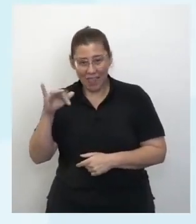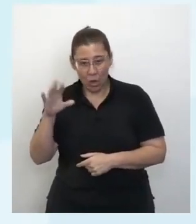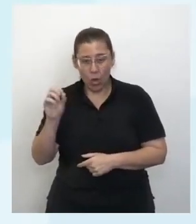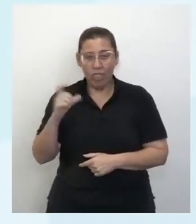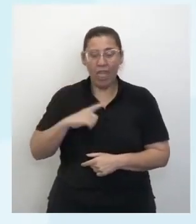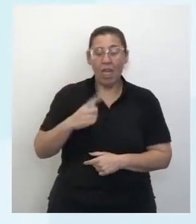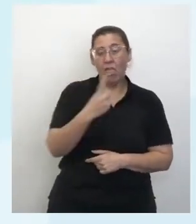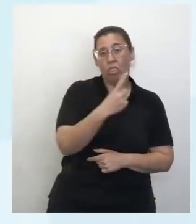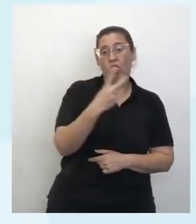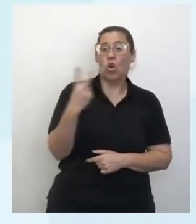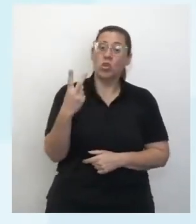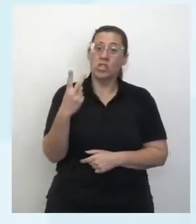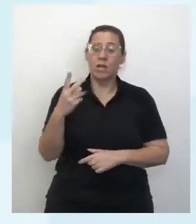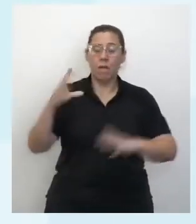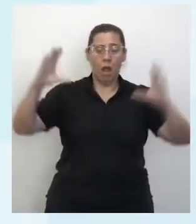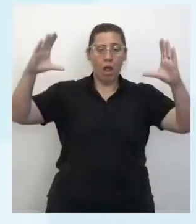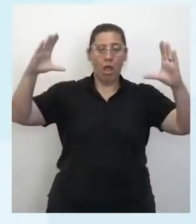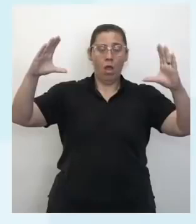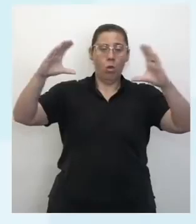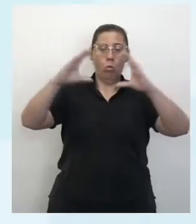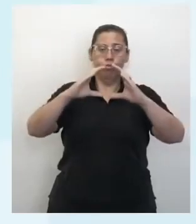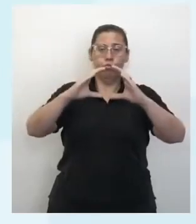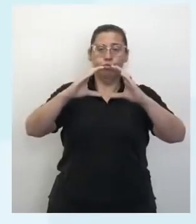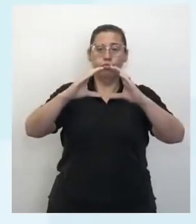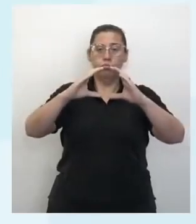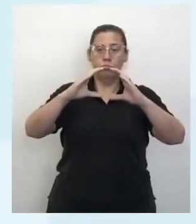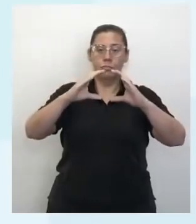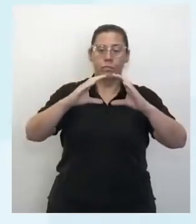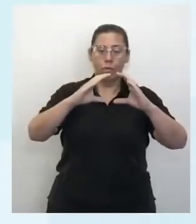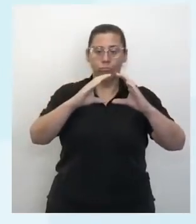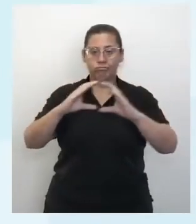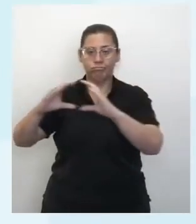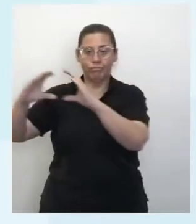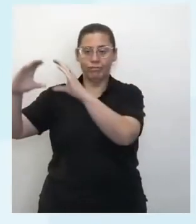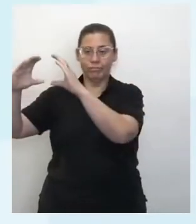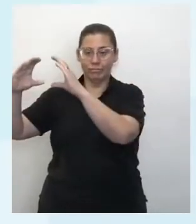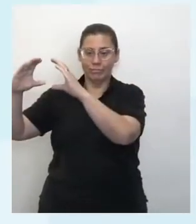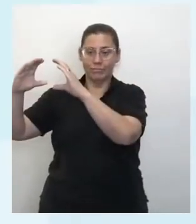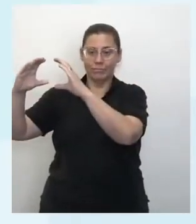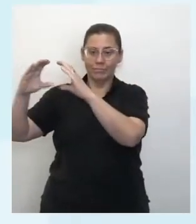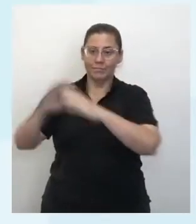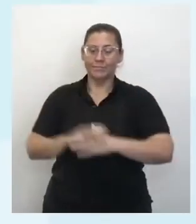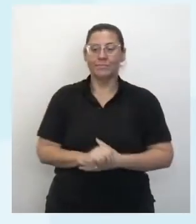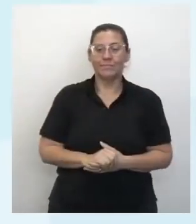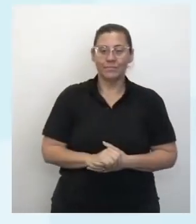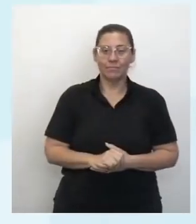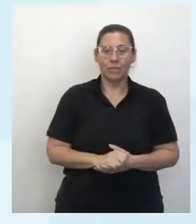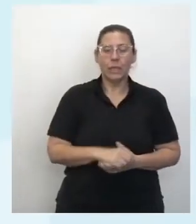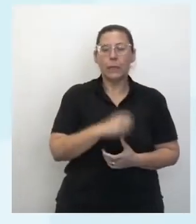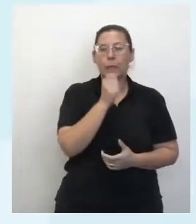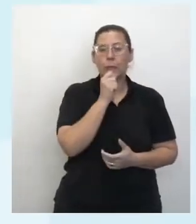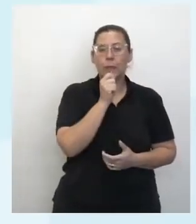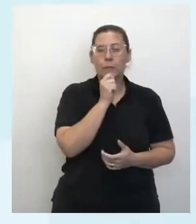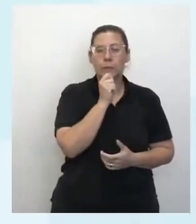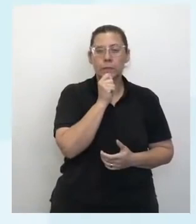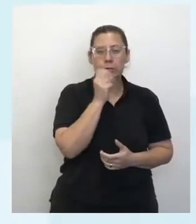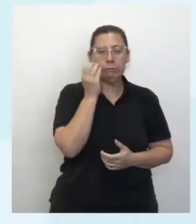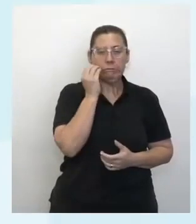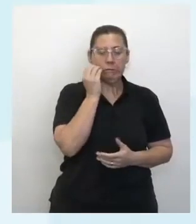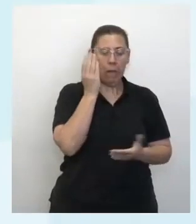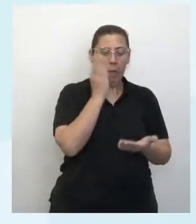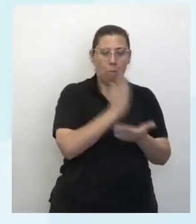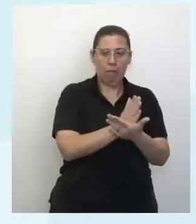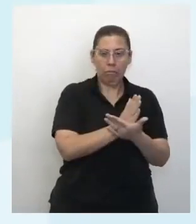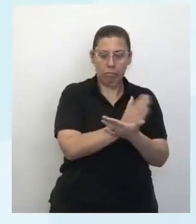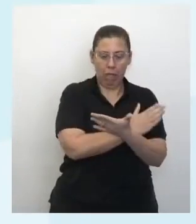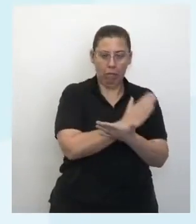peguei e fiz um filhinho aqui, ó, dele, né? Coloquei ele mais ou menos no mesmo tamanho, tentei diminuir aí pela metade, tá certo? Então, note,